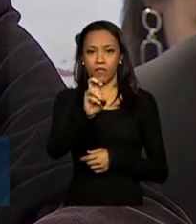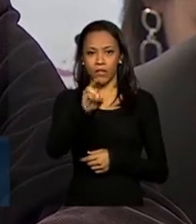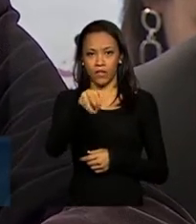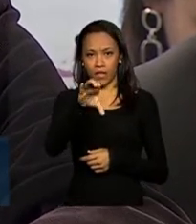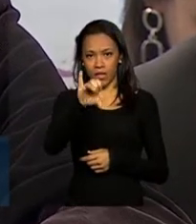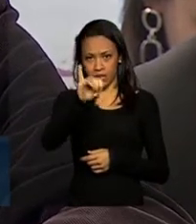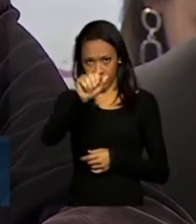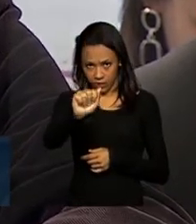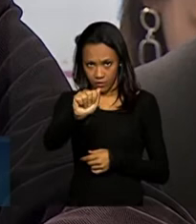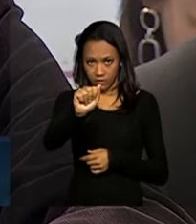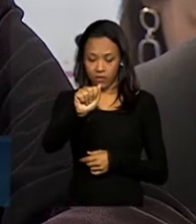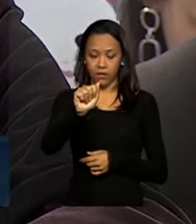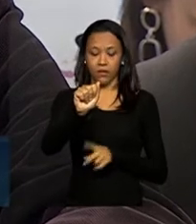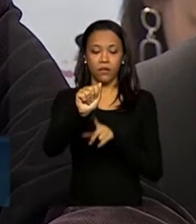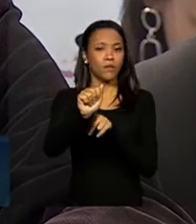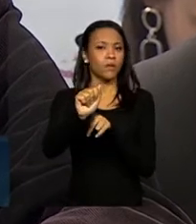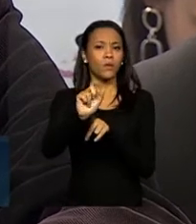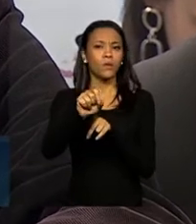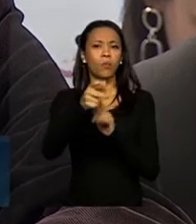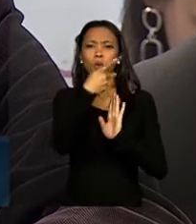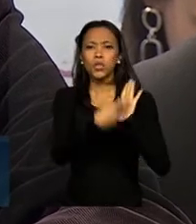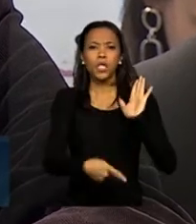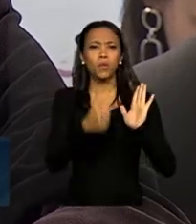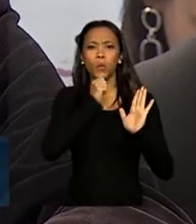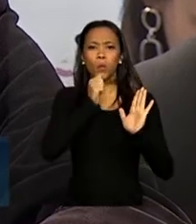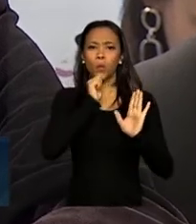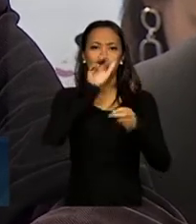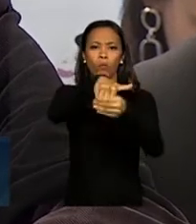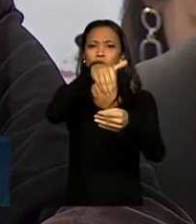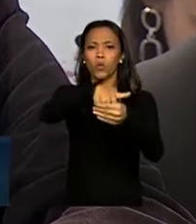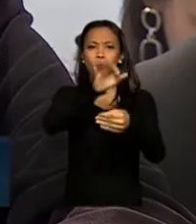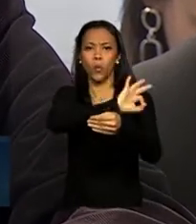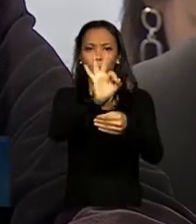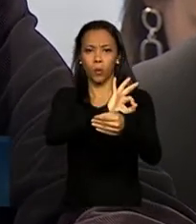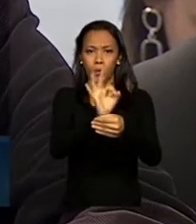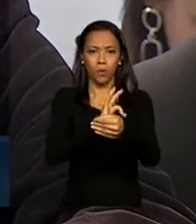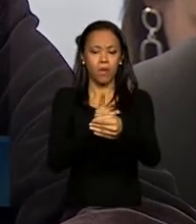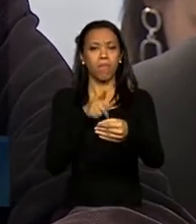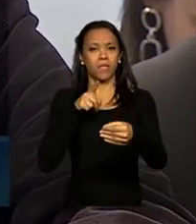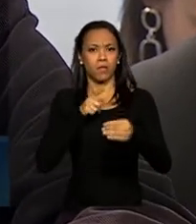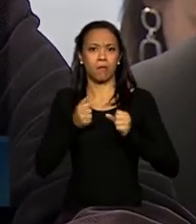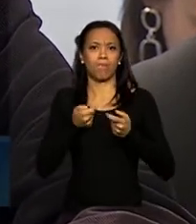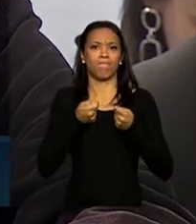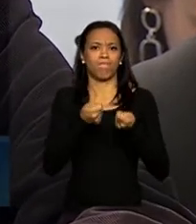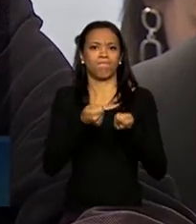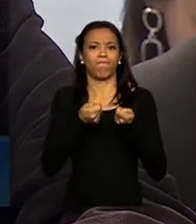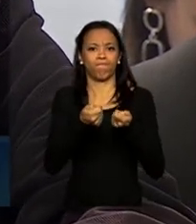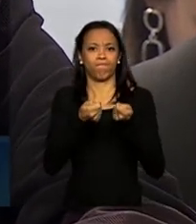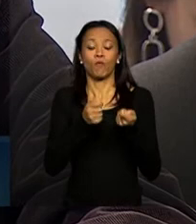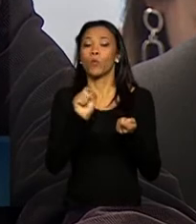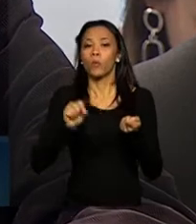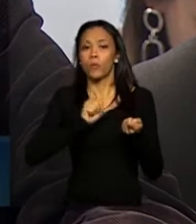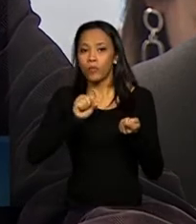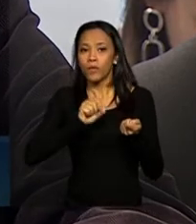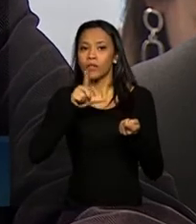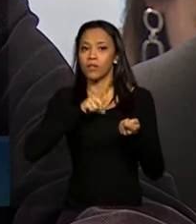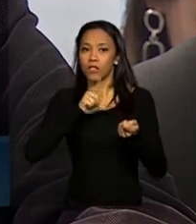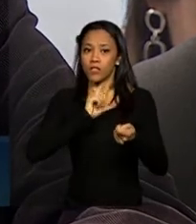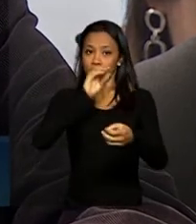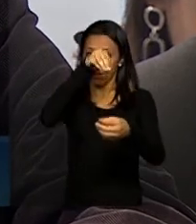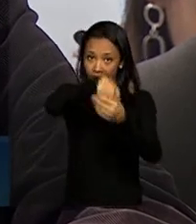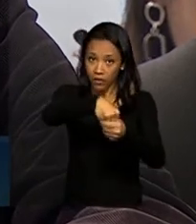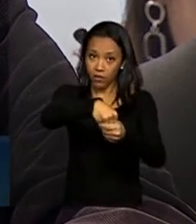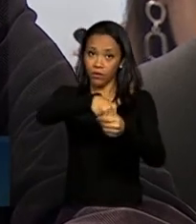pouco não entrou em votação. Existe uma pressão muito forte para que seja indexado ao regime geral